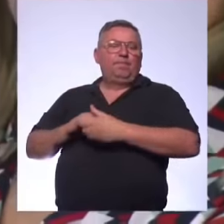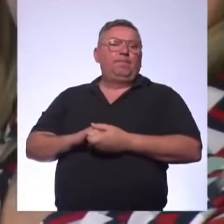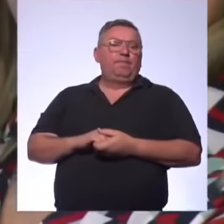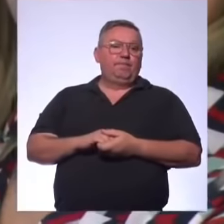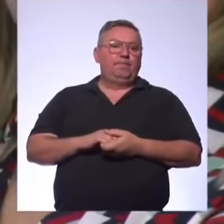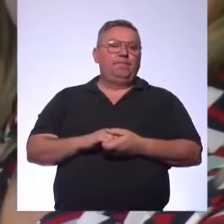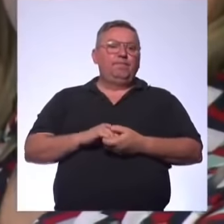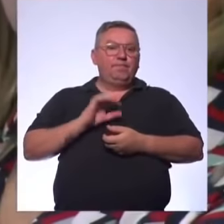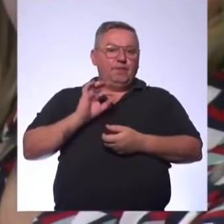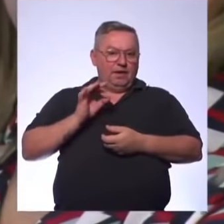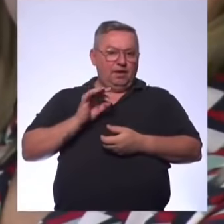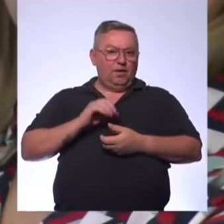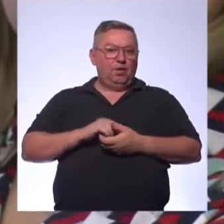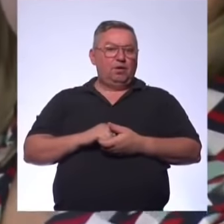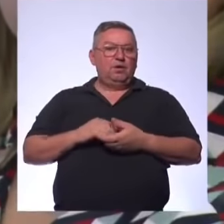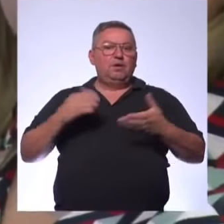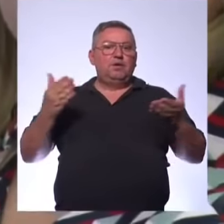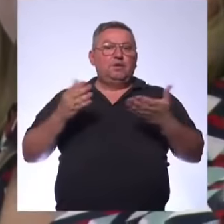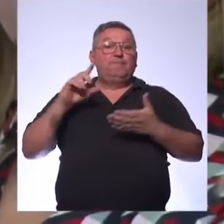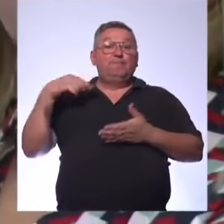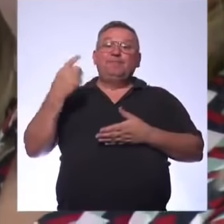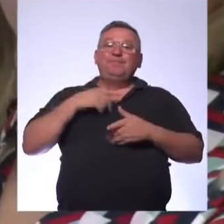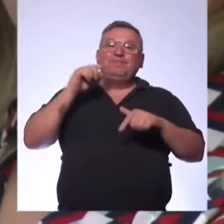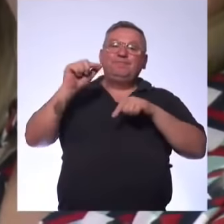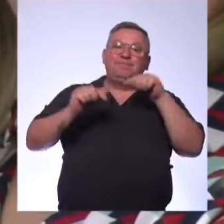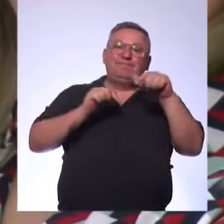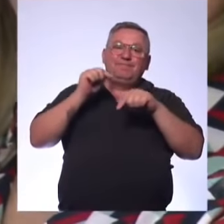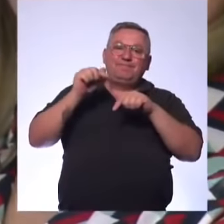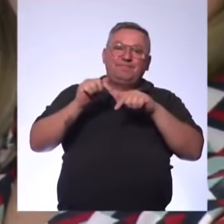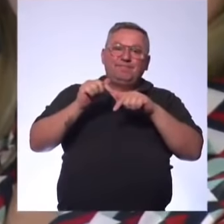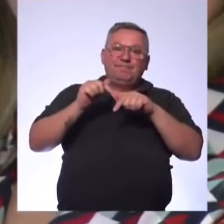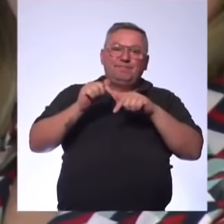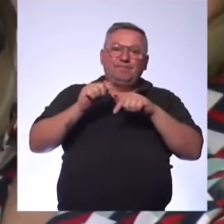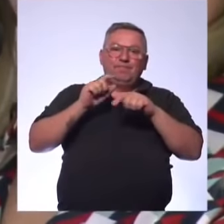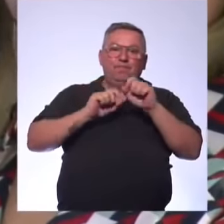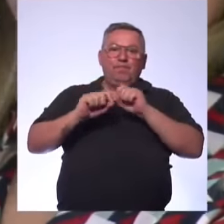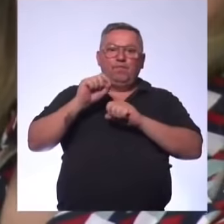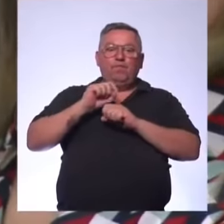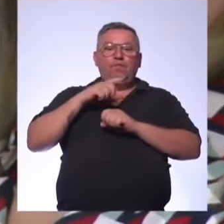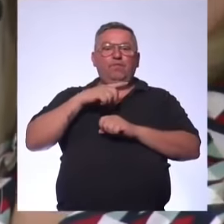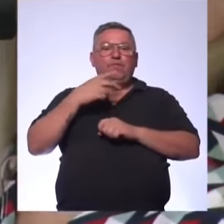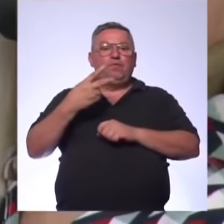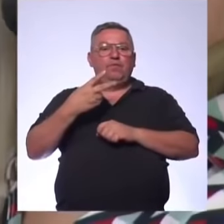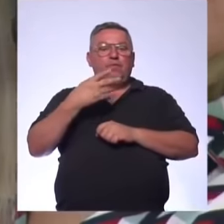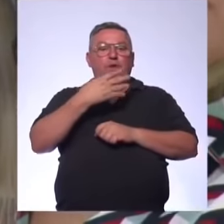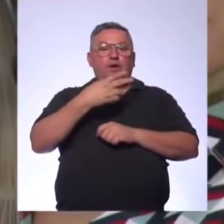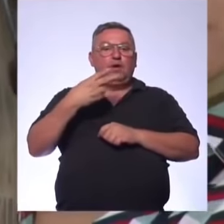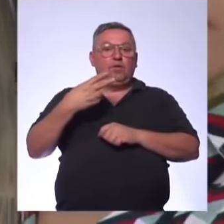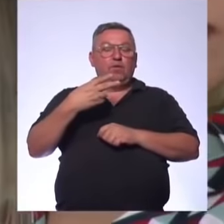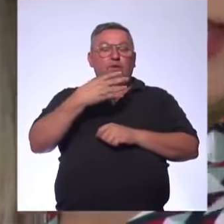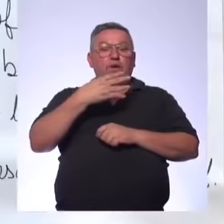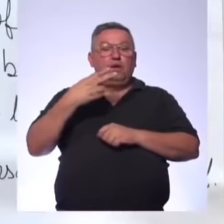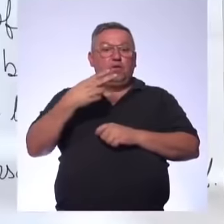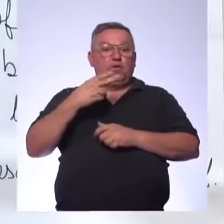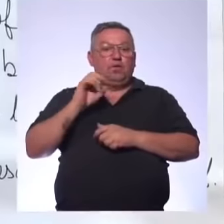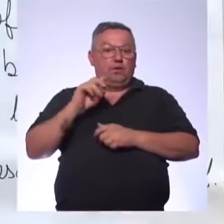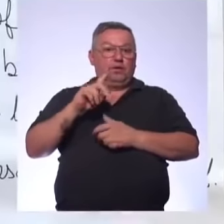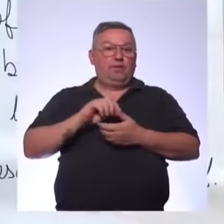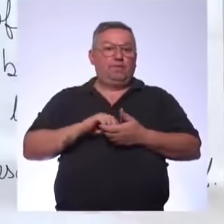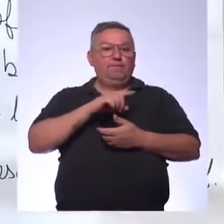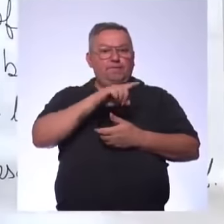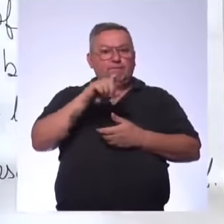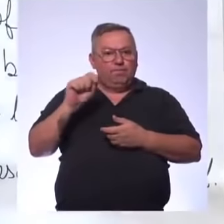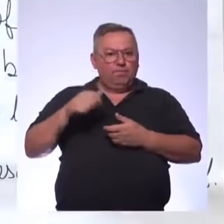Caderno do Aluno Tá certo então hoje nós vamos trabalhar é page forte One e no Forte tio 41 e 42 Ok